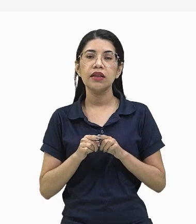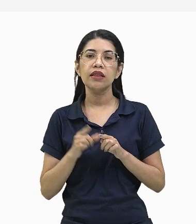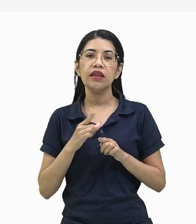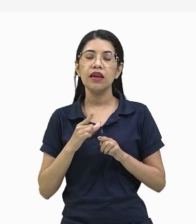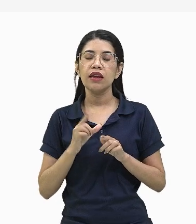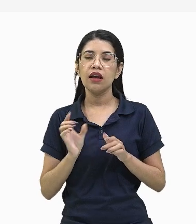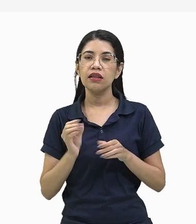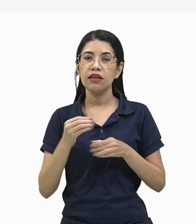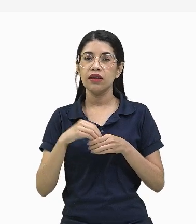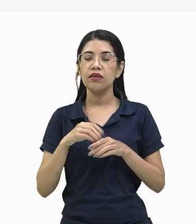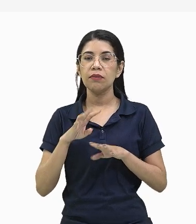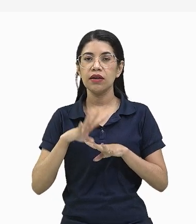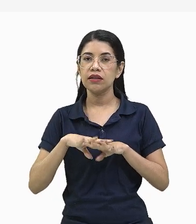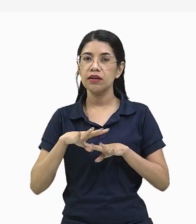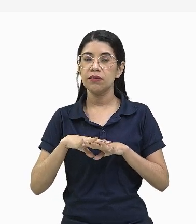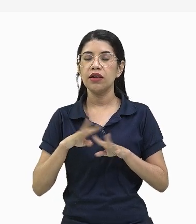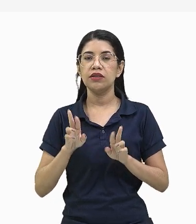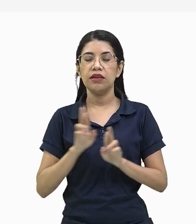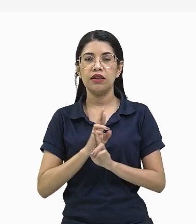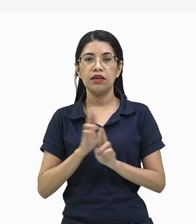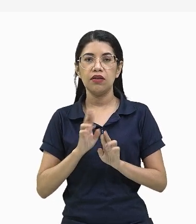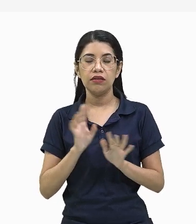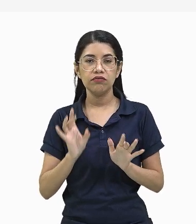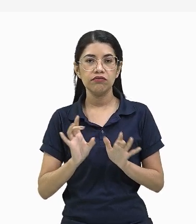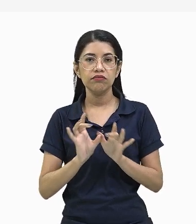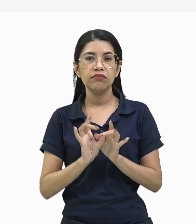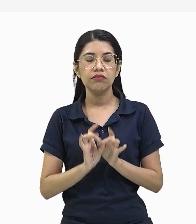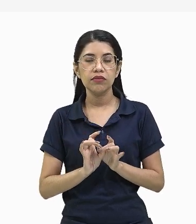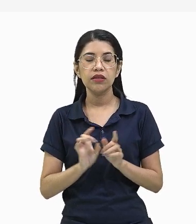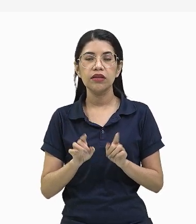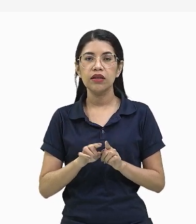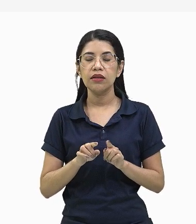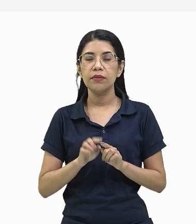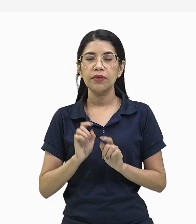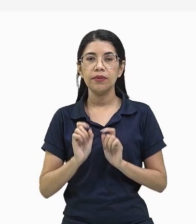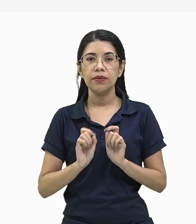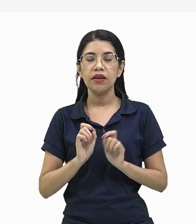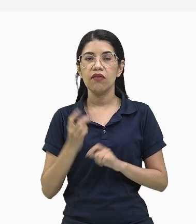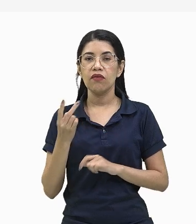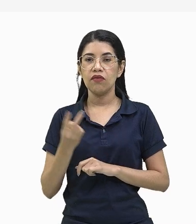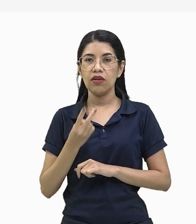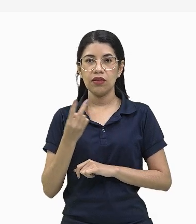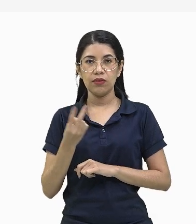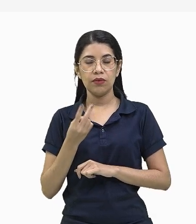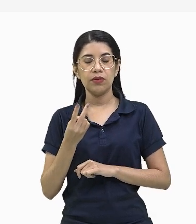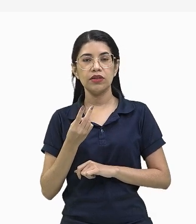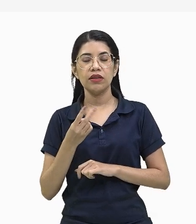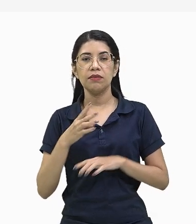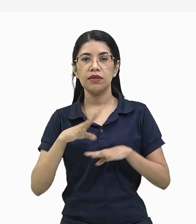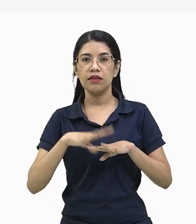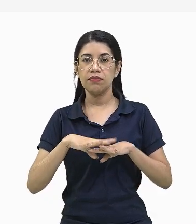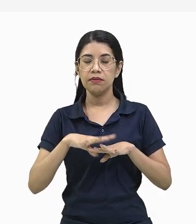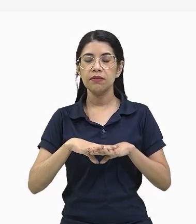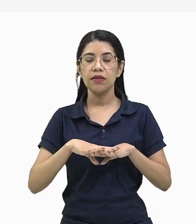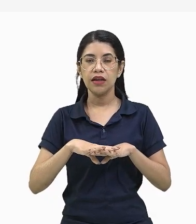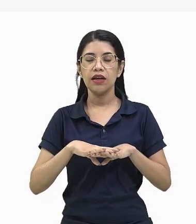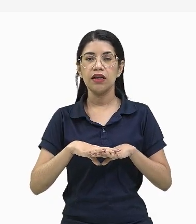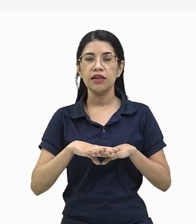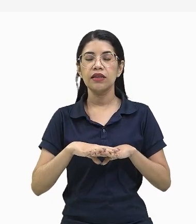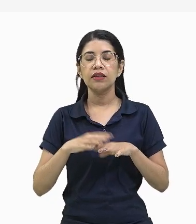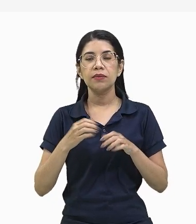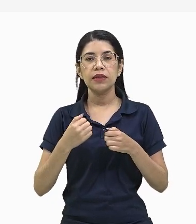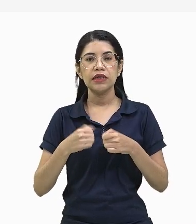não é? Então ela vai estar muito relacionada a valor matemático, né? Então vai precisar